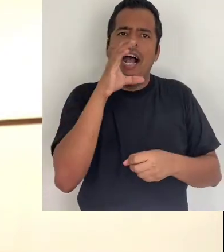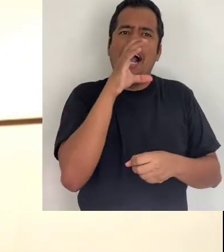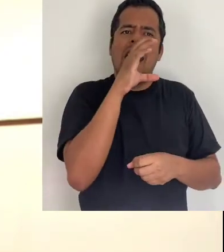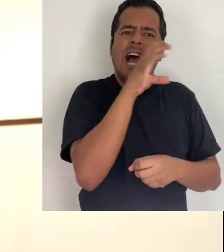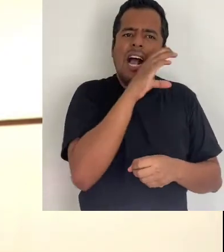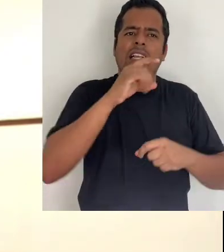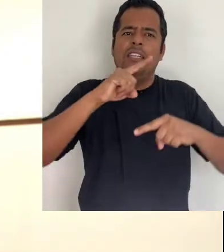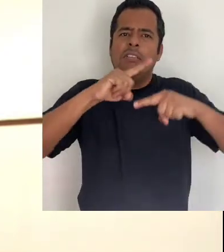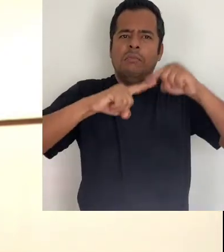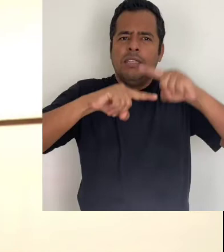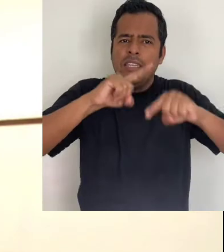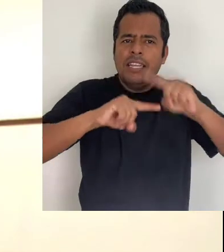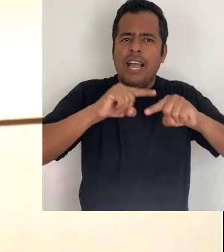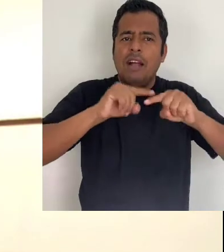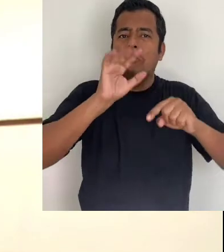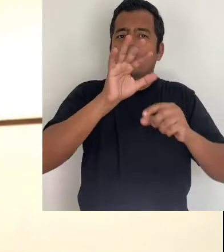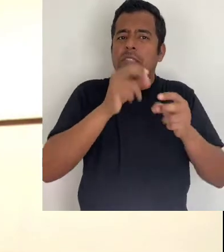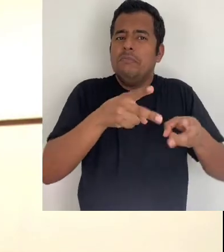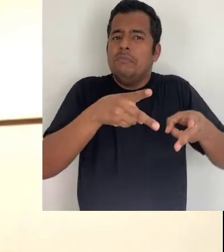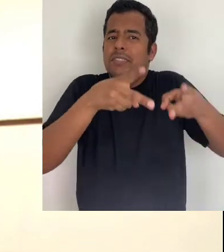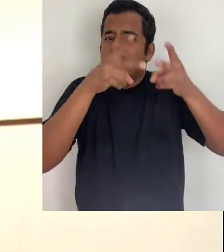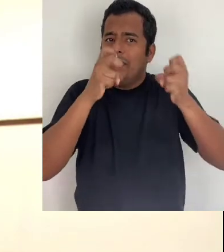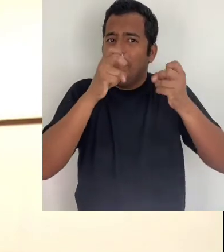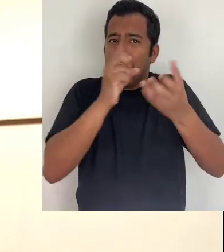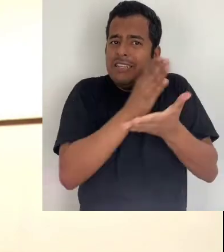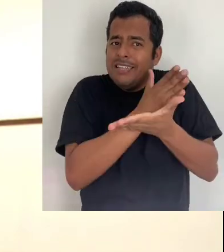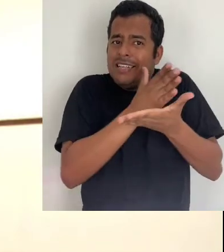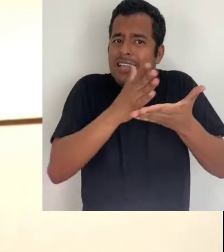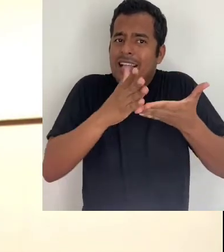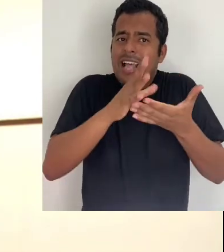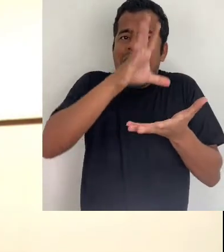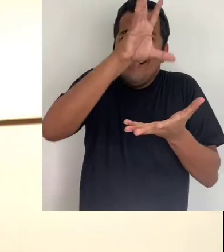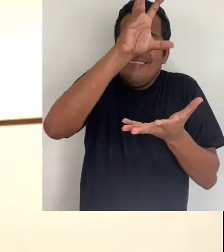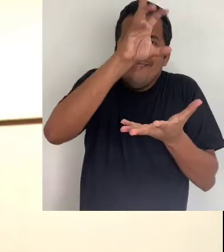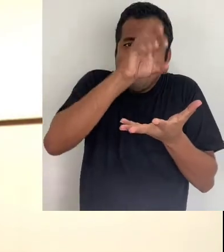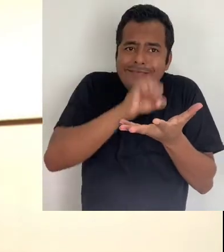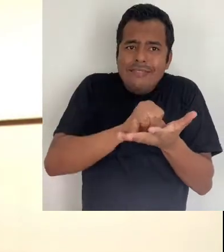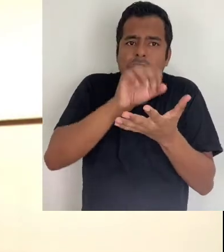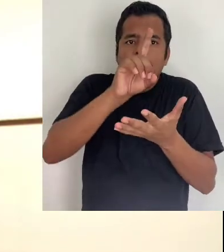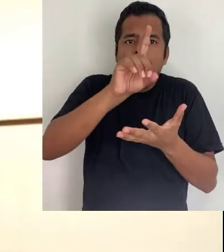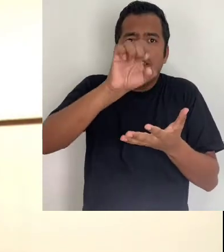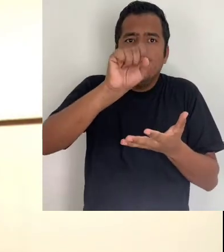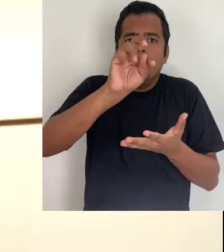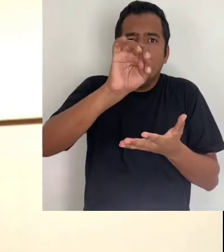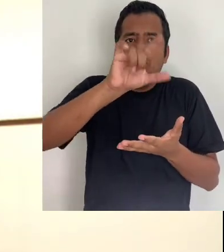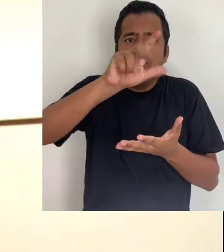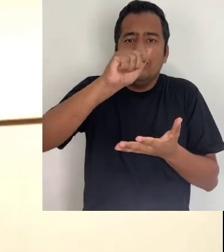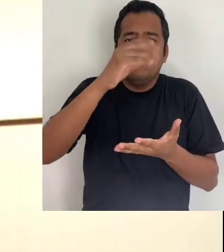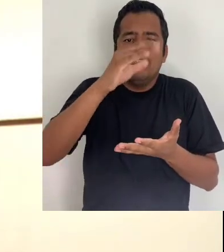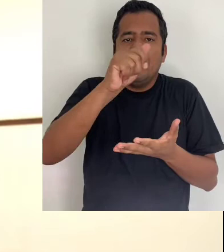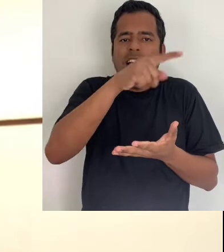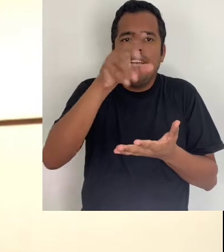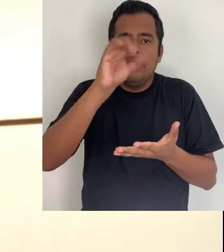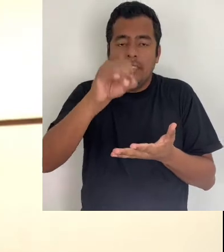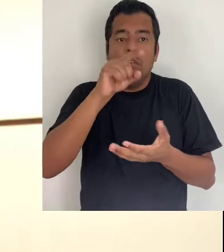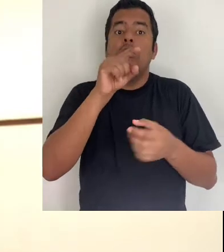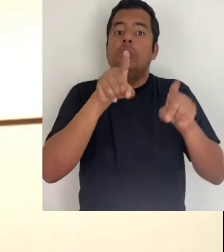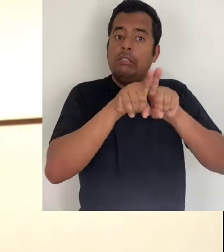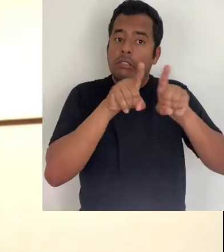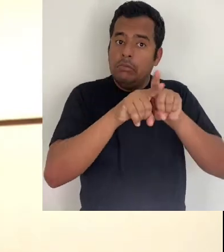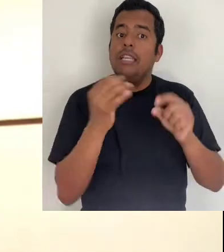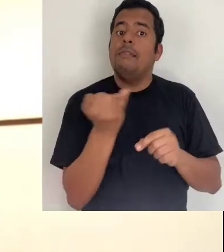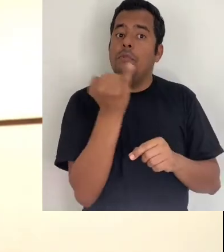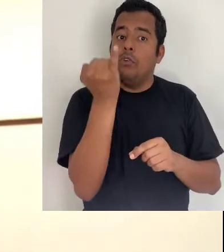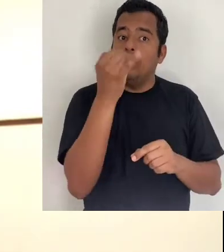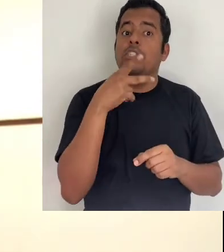o aquecimento do material, né, e perceber o início da destilação do processo, ok? Eu tenho